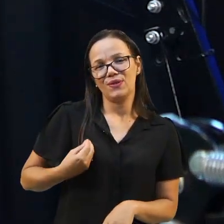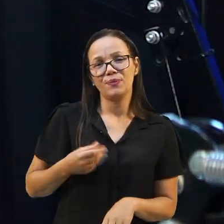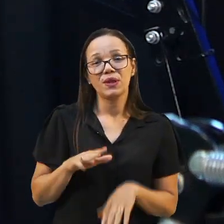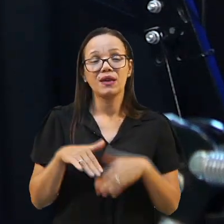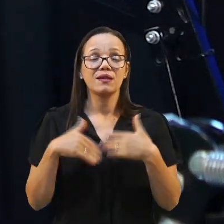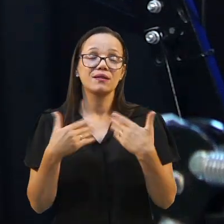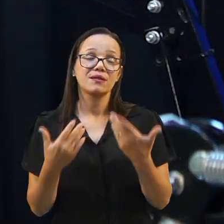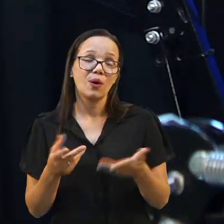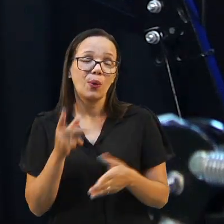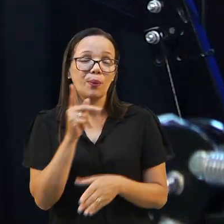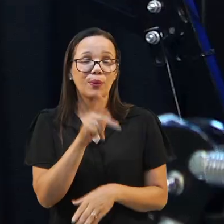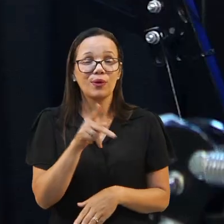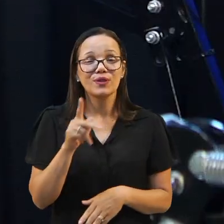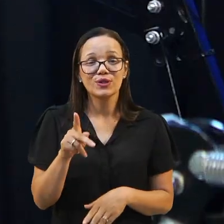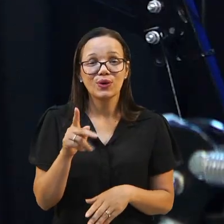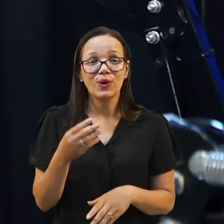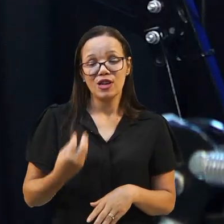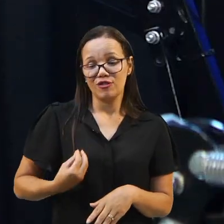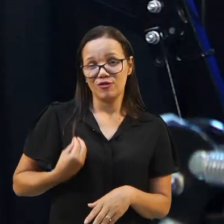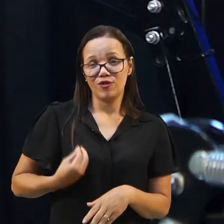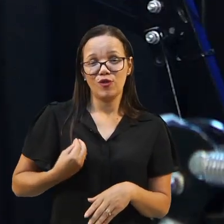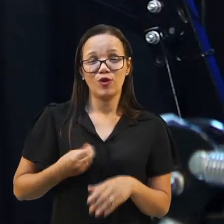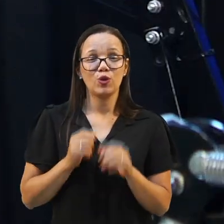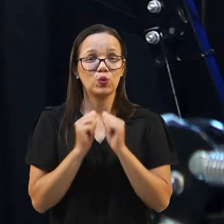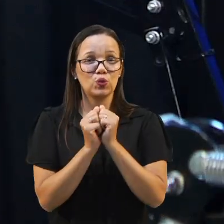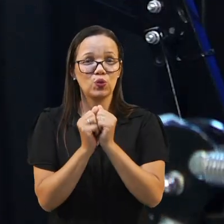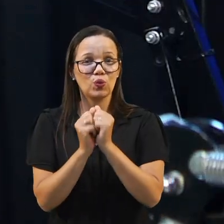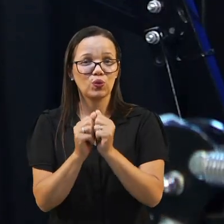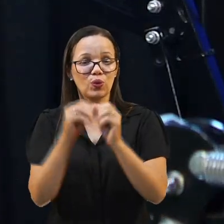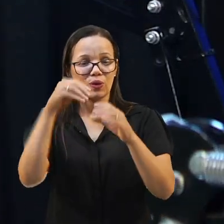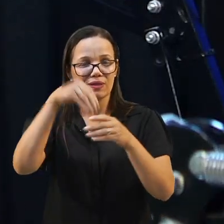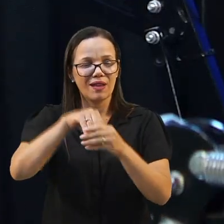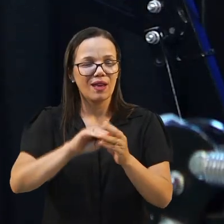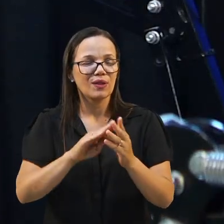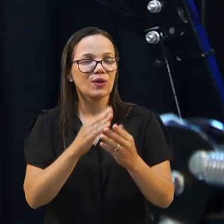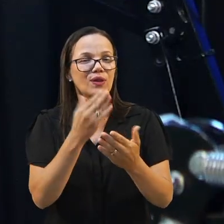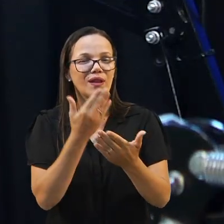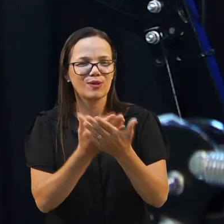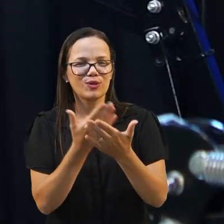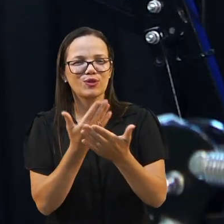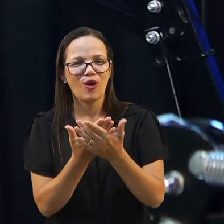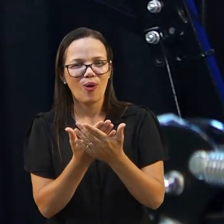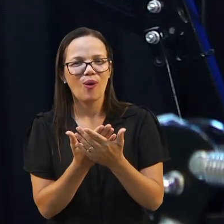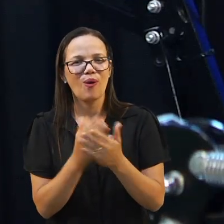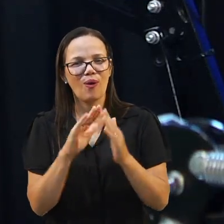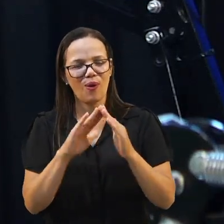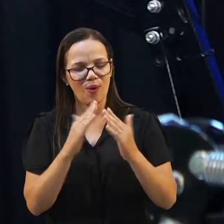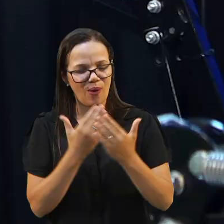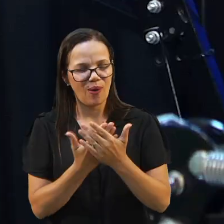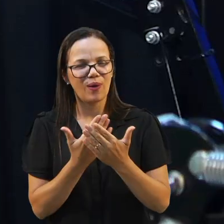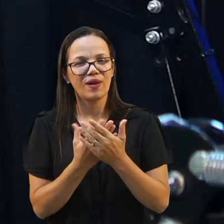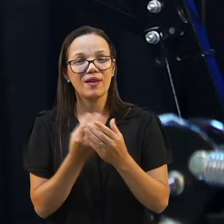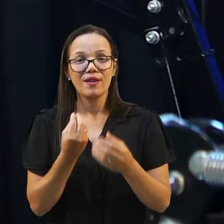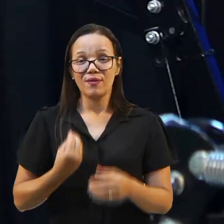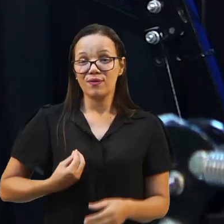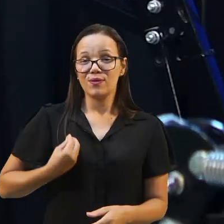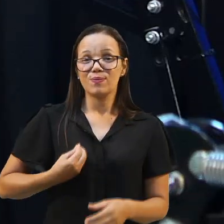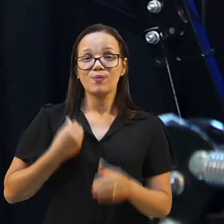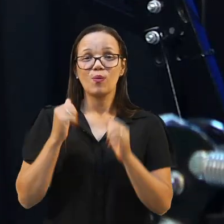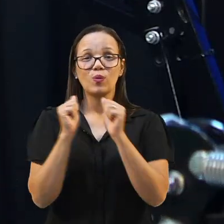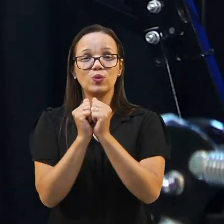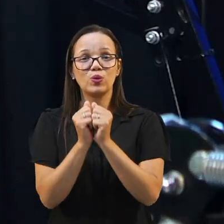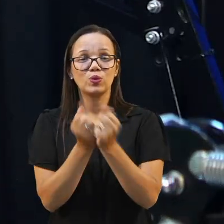esse lado da convivência acadêmica, né, a convivência com o jovem, né,